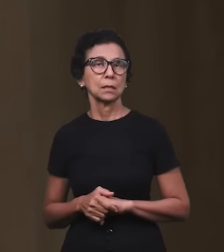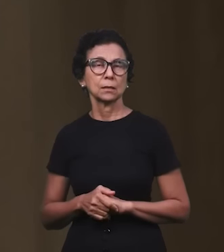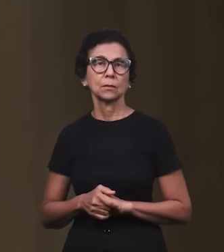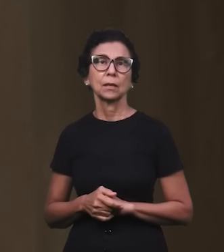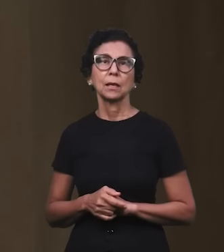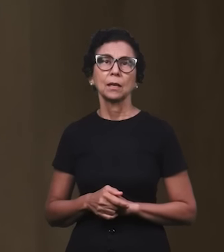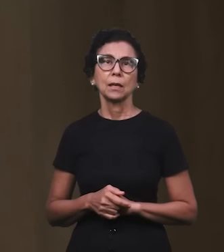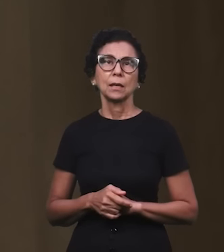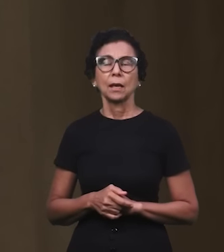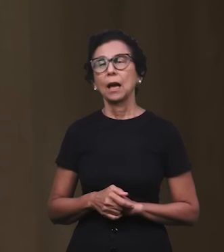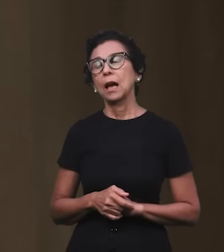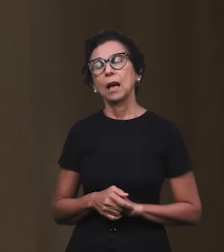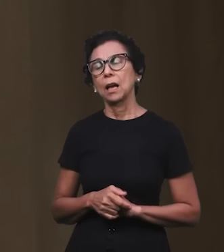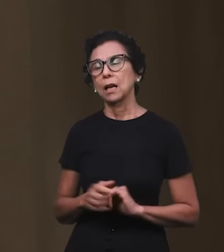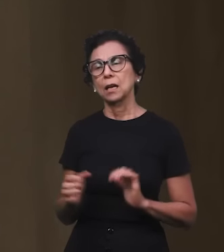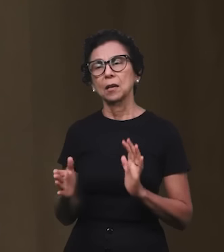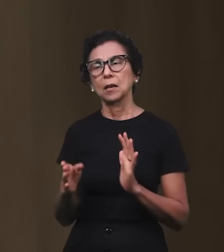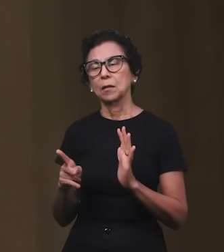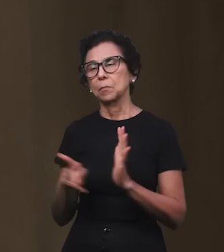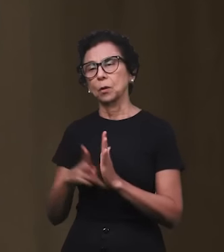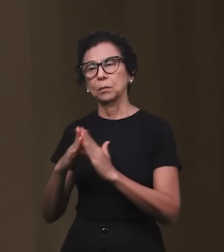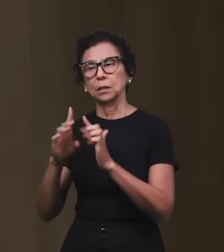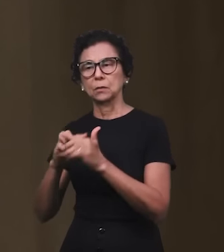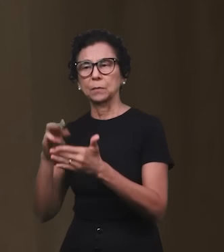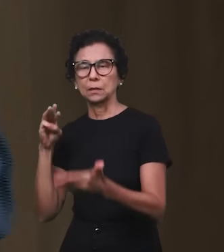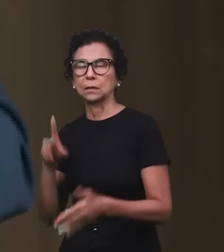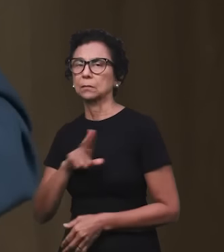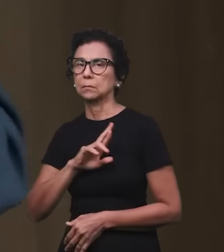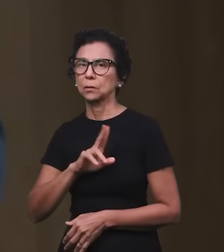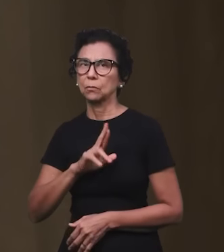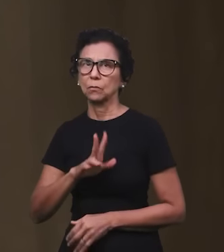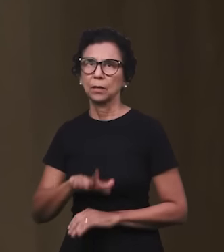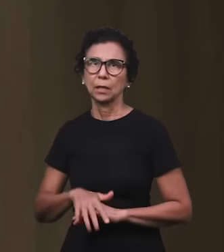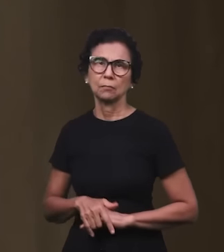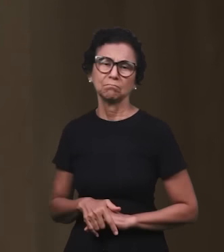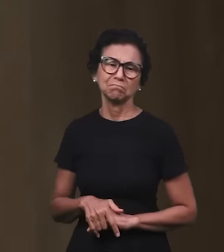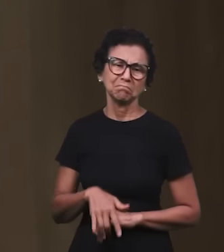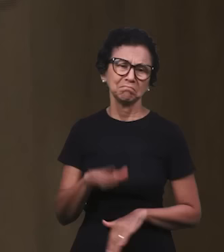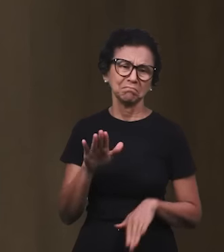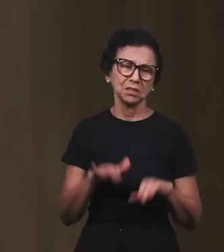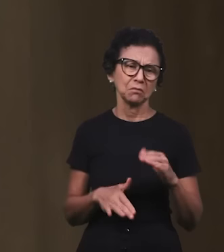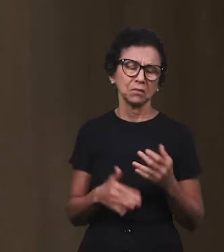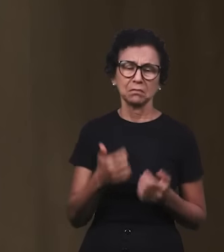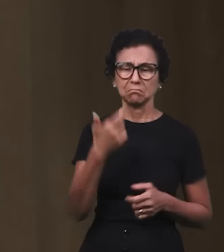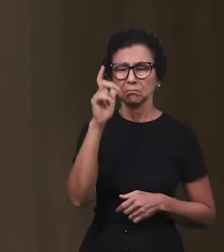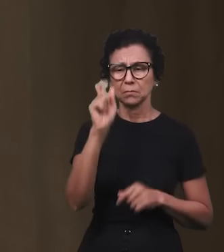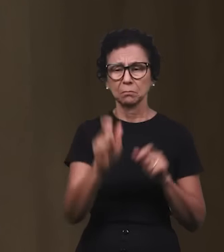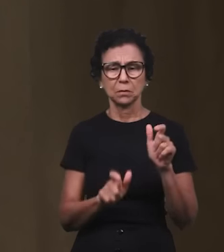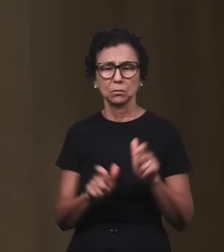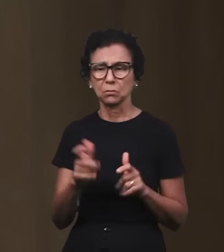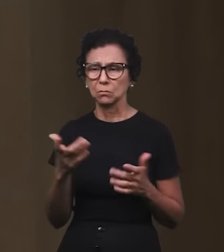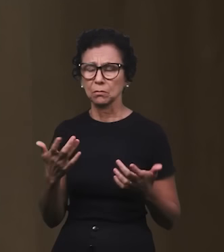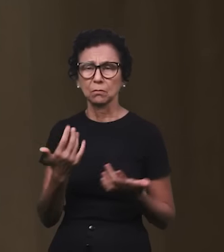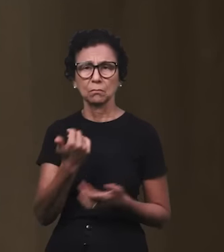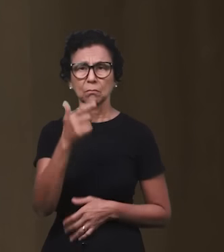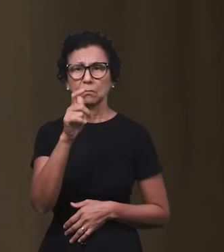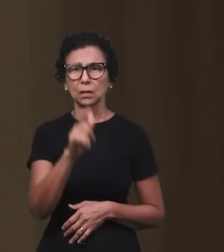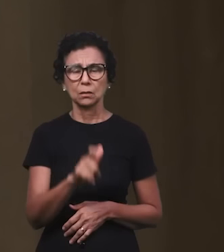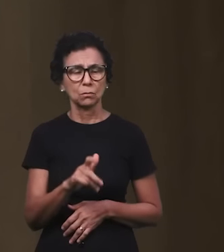da igreja, que é o apelido da igreja cristã Maranata. Não é isso, nós nunca falamos isso. Tá? Pode ser que um irmão, né,